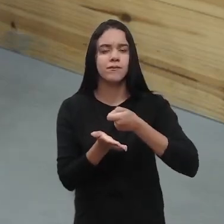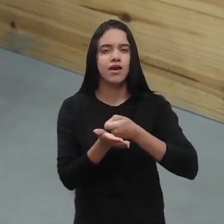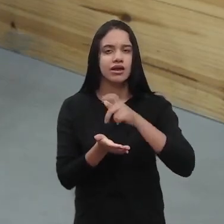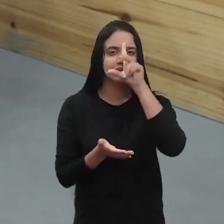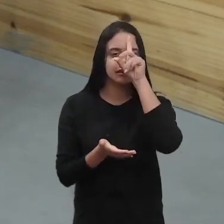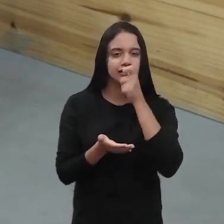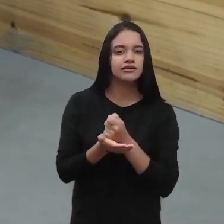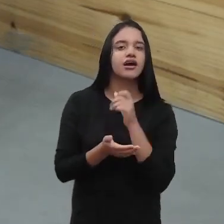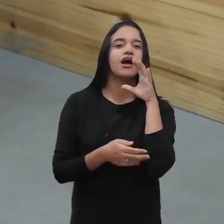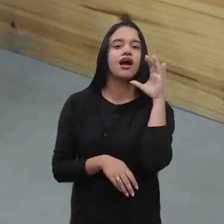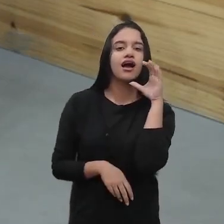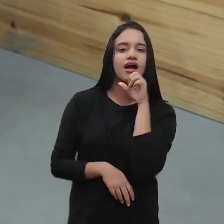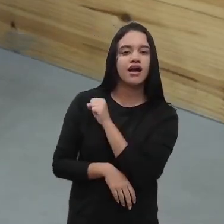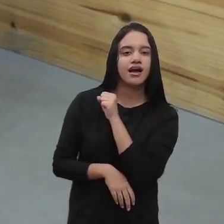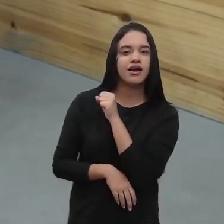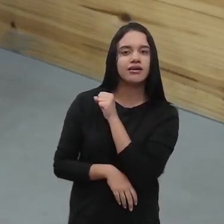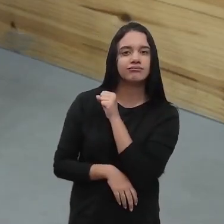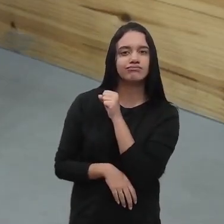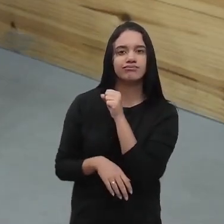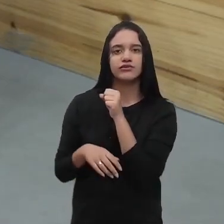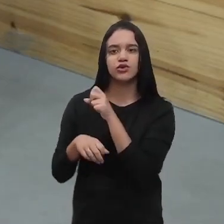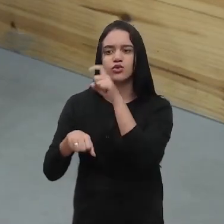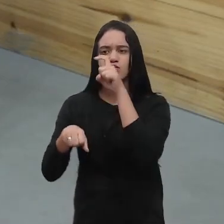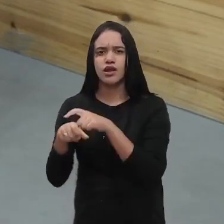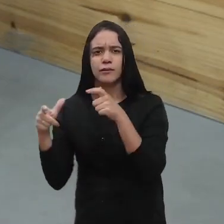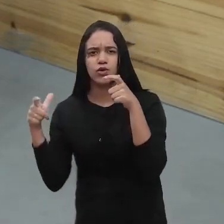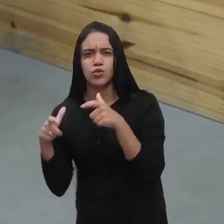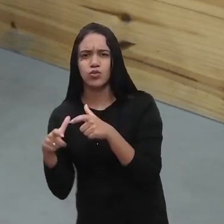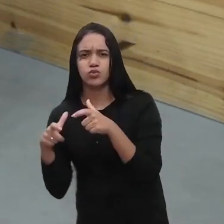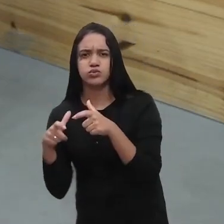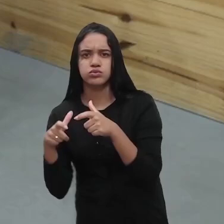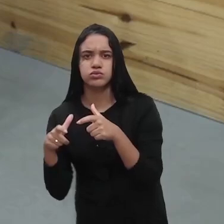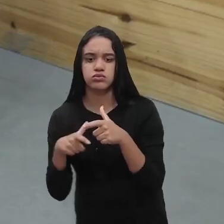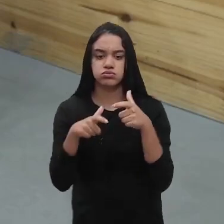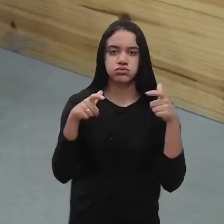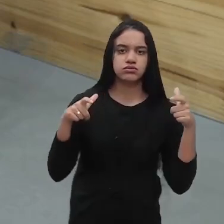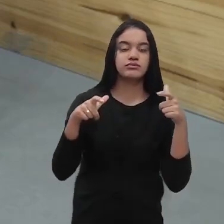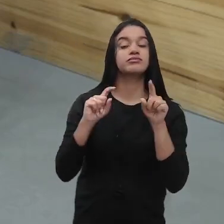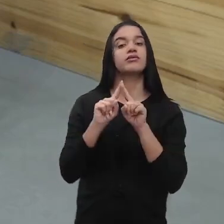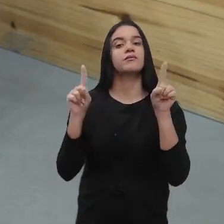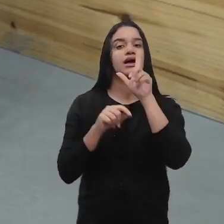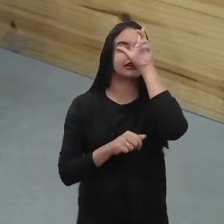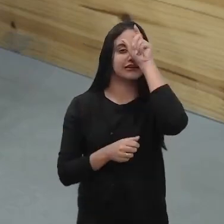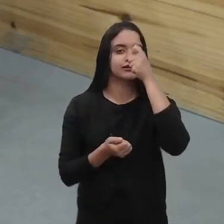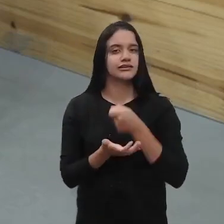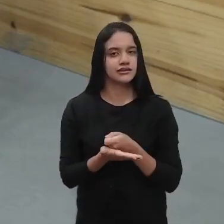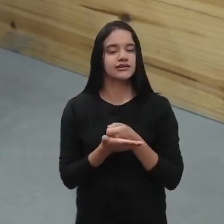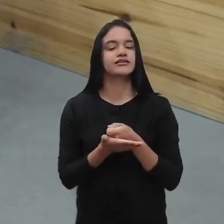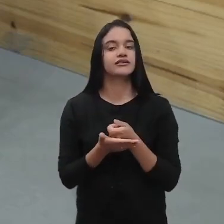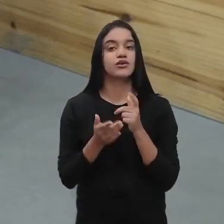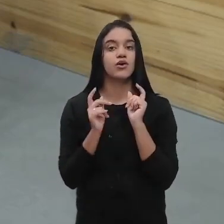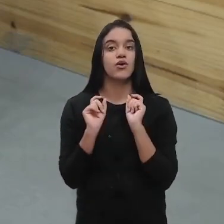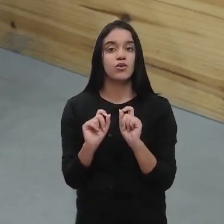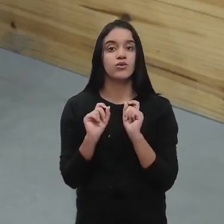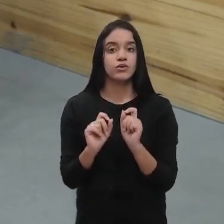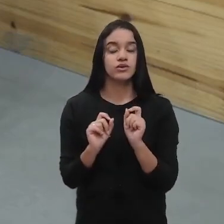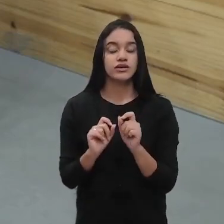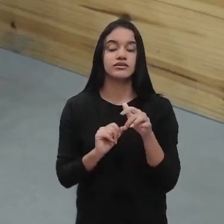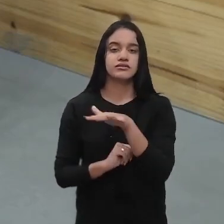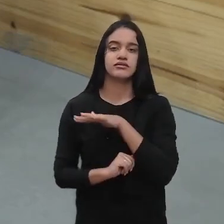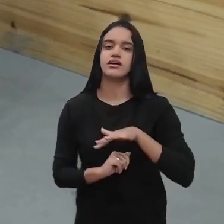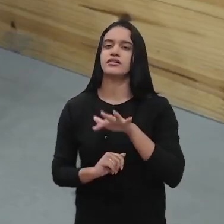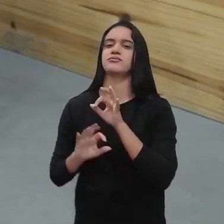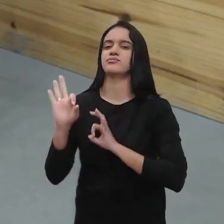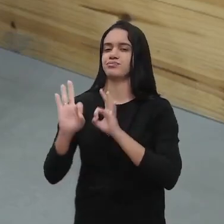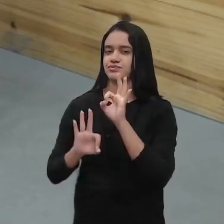mais rápida, não precisa ser tomada em curto tempo, e outra em médio ou longo prazo, mas a decisão, ela faz parte do ambiente organizacional, né, Cris?